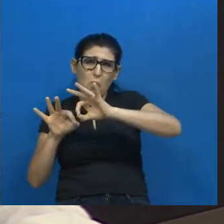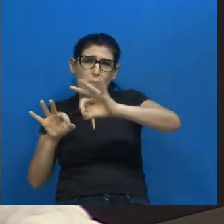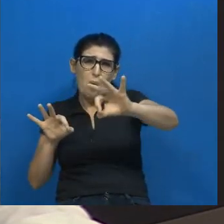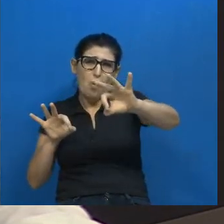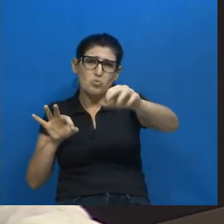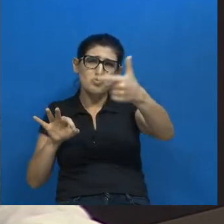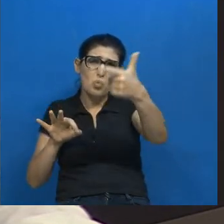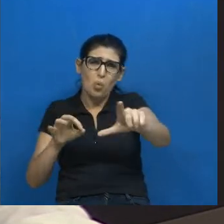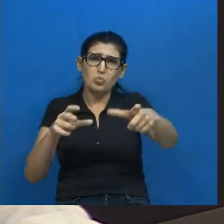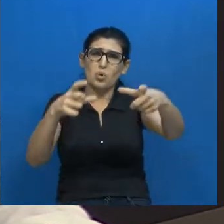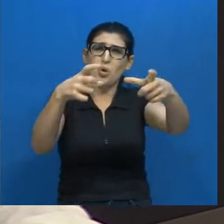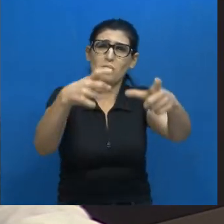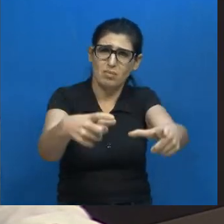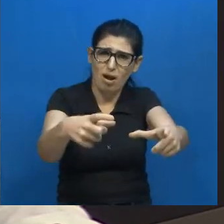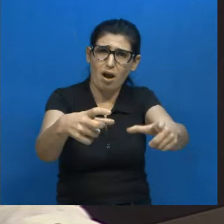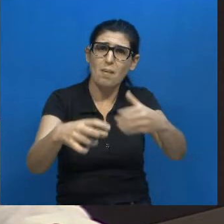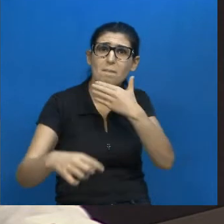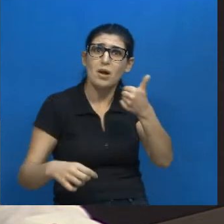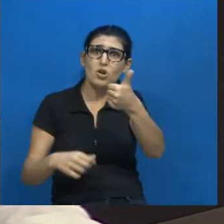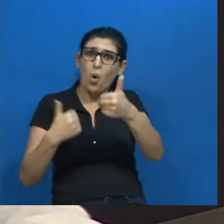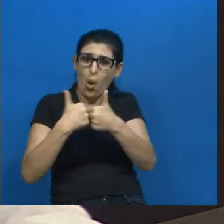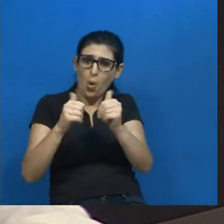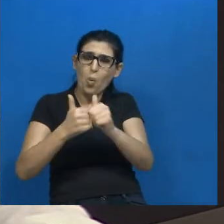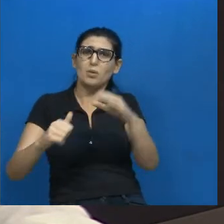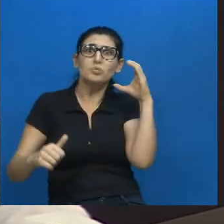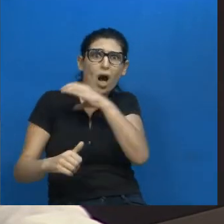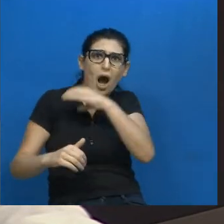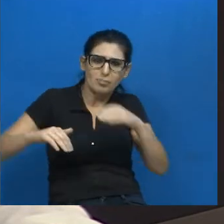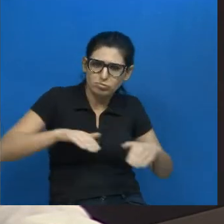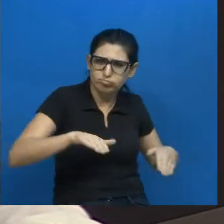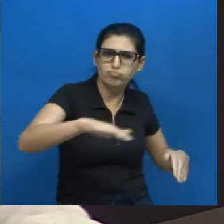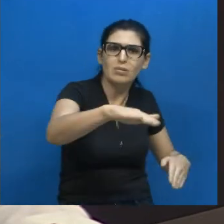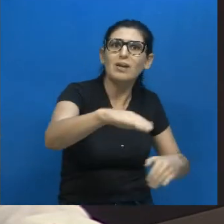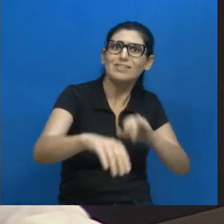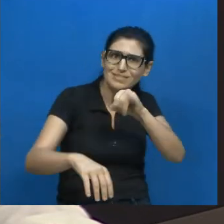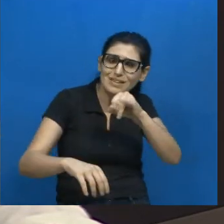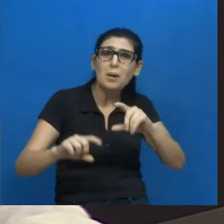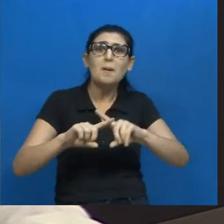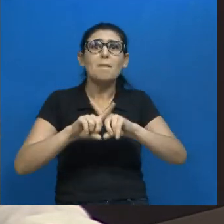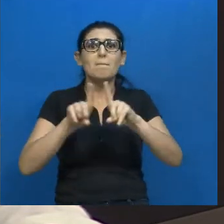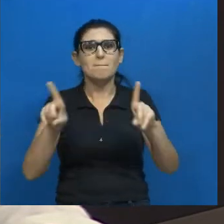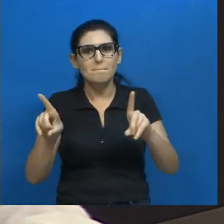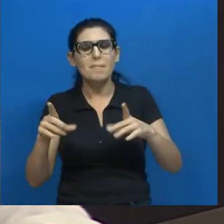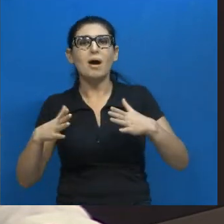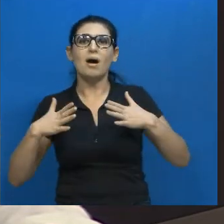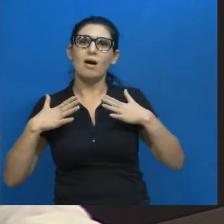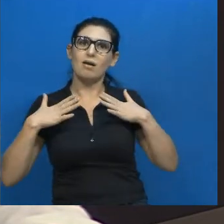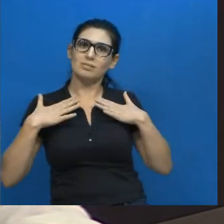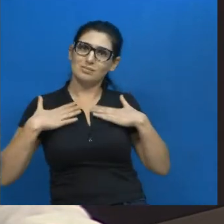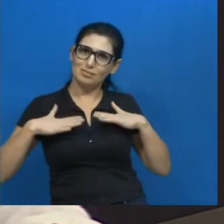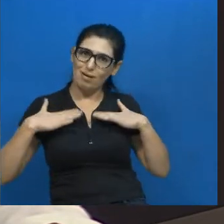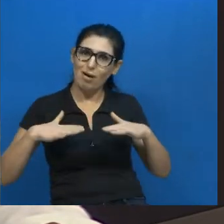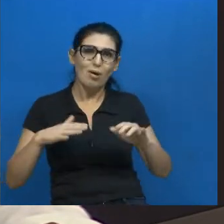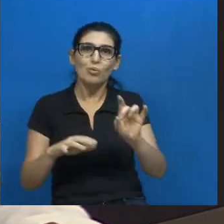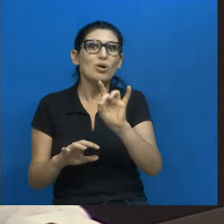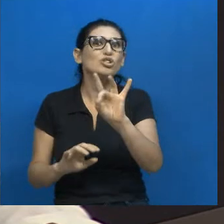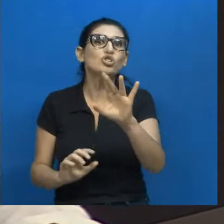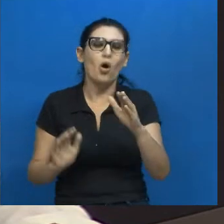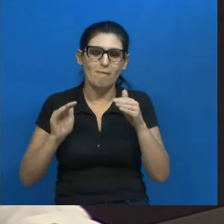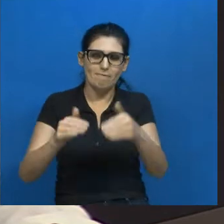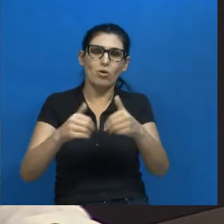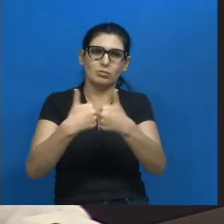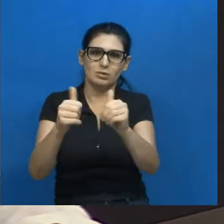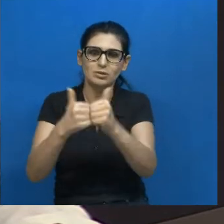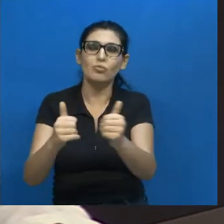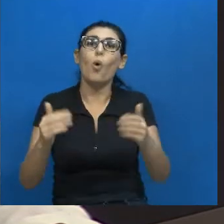deixar registrado nessa casa aqui também, né, que só essas mudanças não atendem o anseio da população. O que a população hoje quer